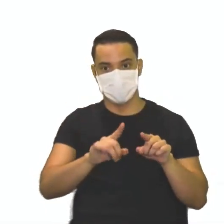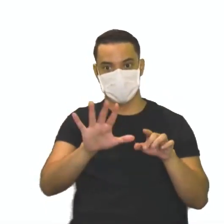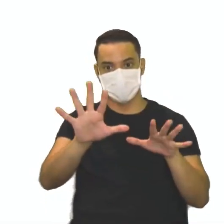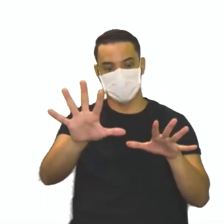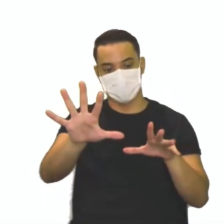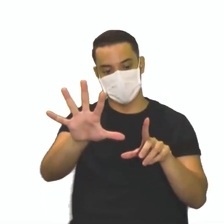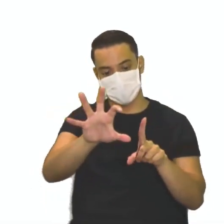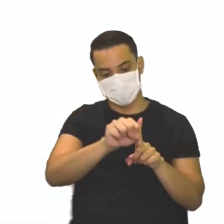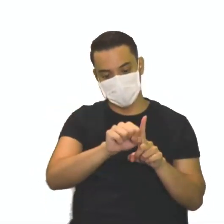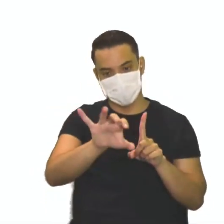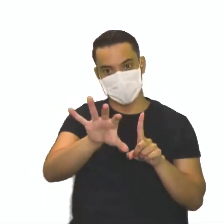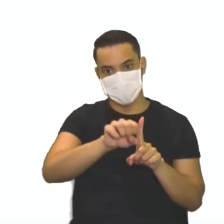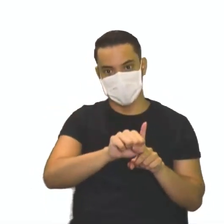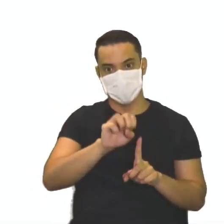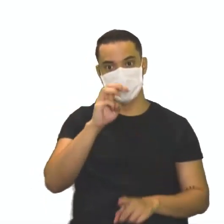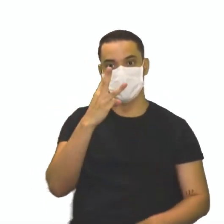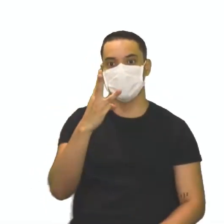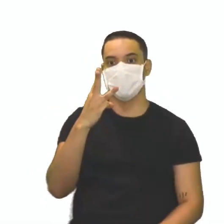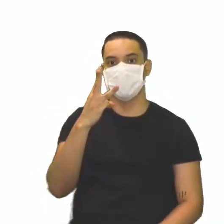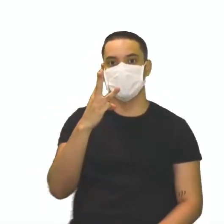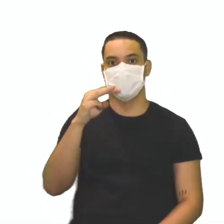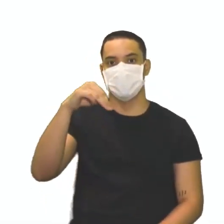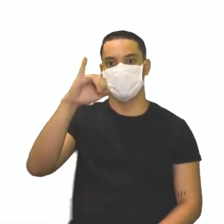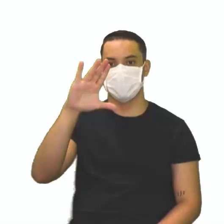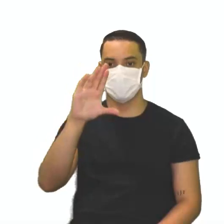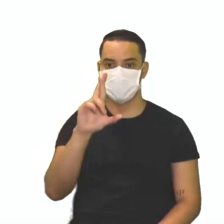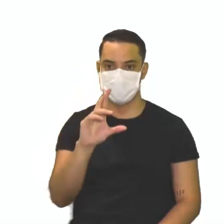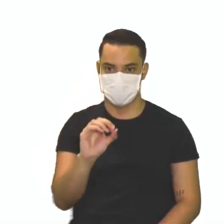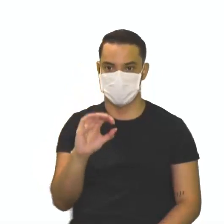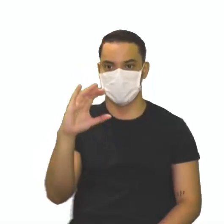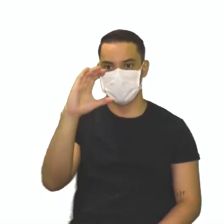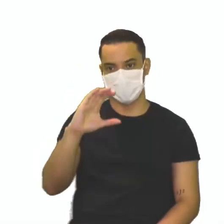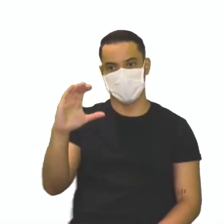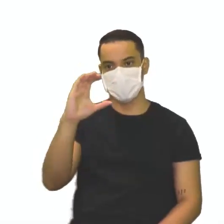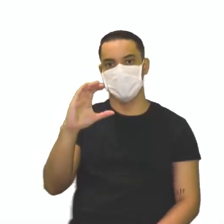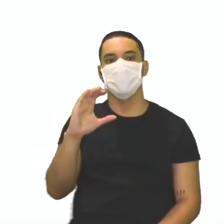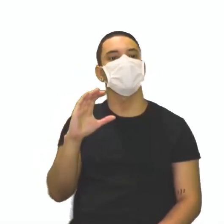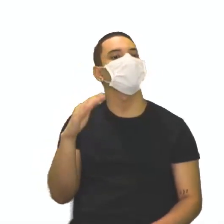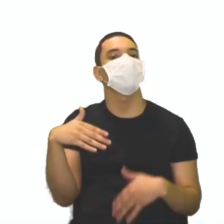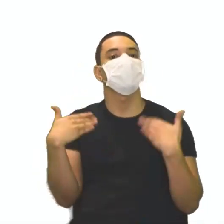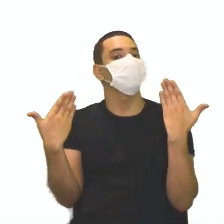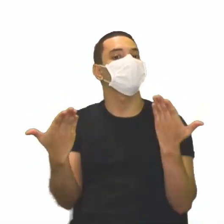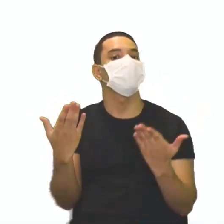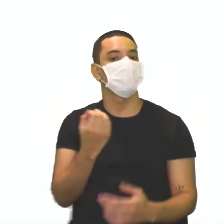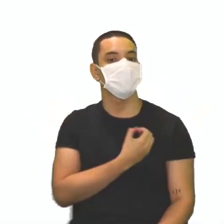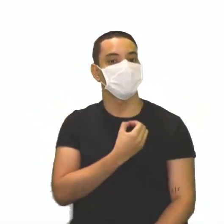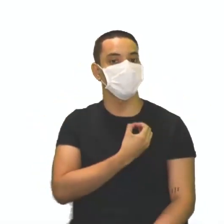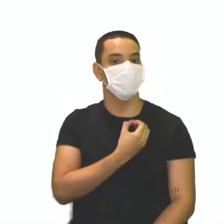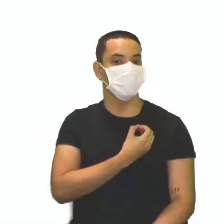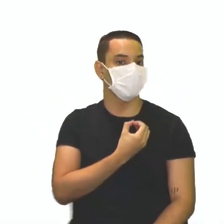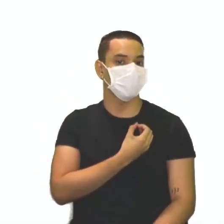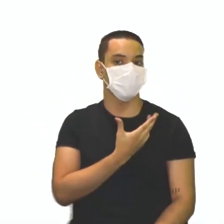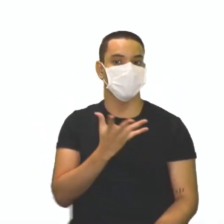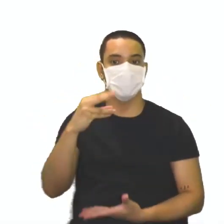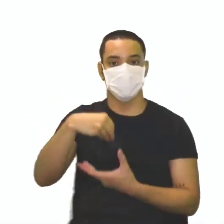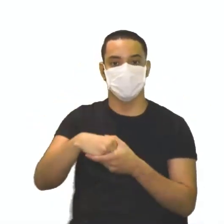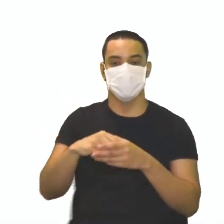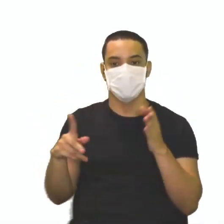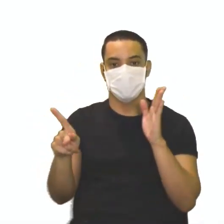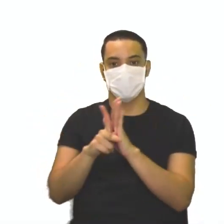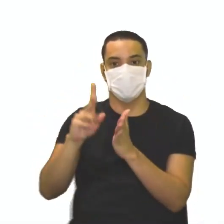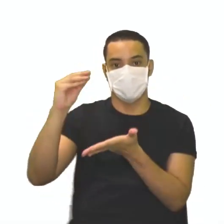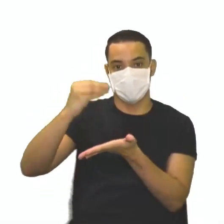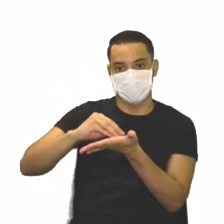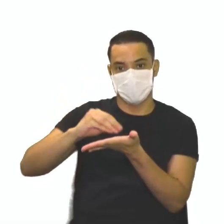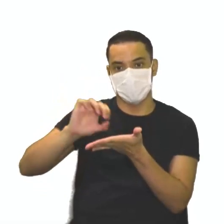adquiriu 3 microcoulomb de carga elétrica, qual é o número de elétrons em falta